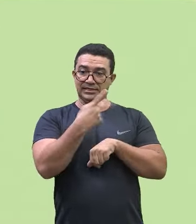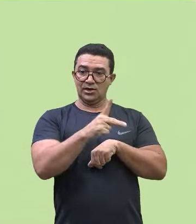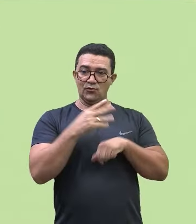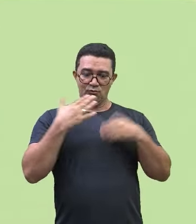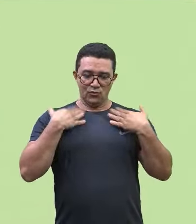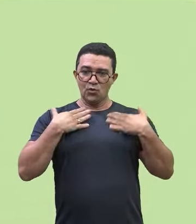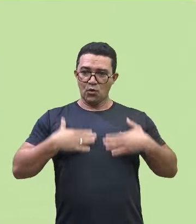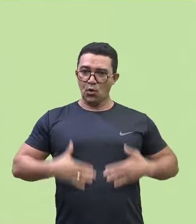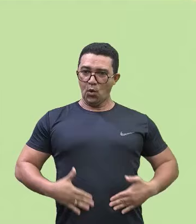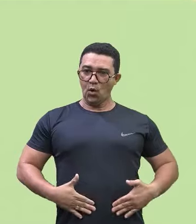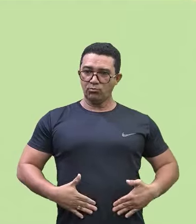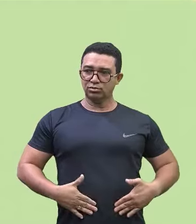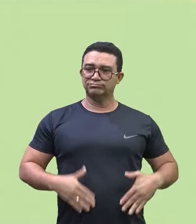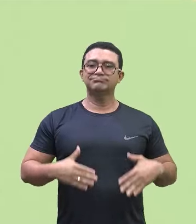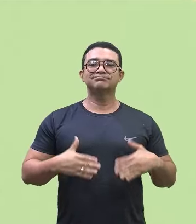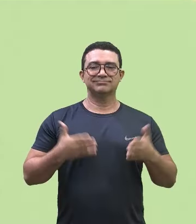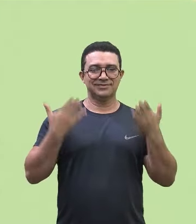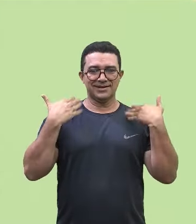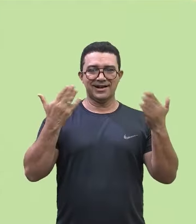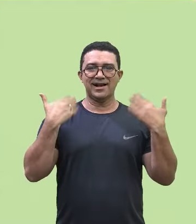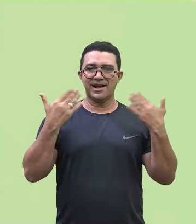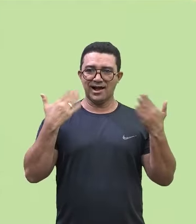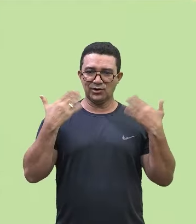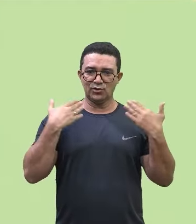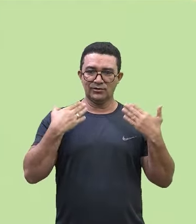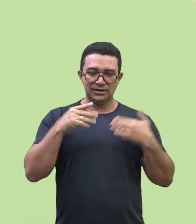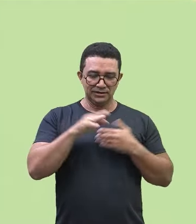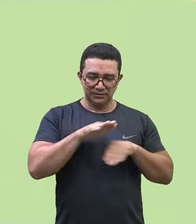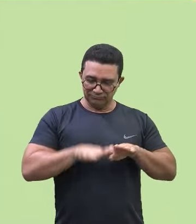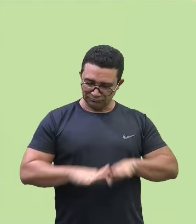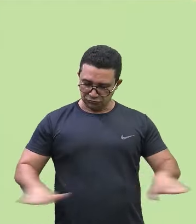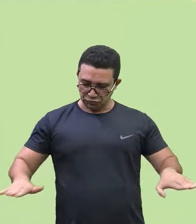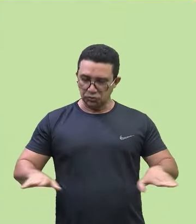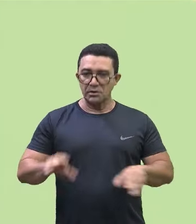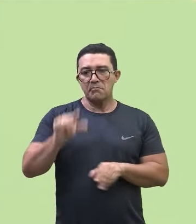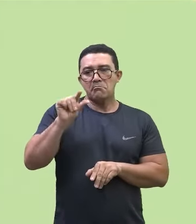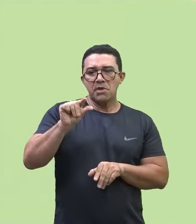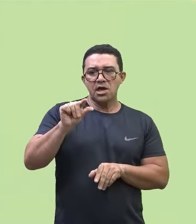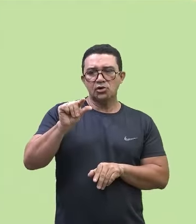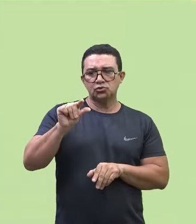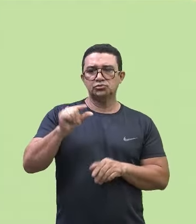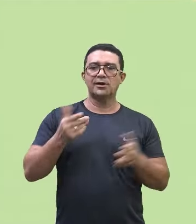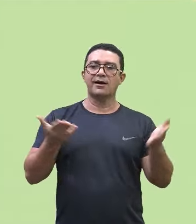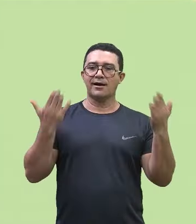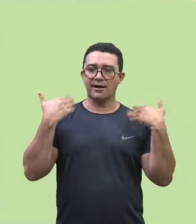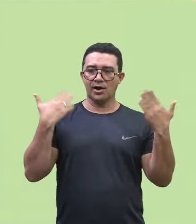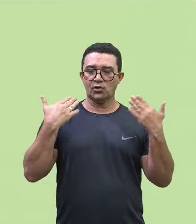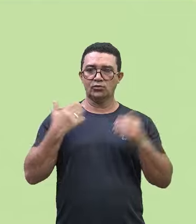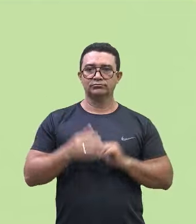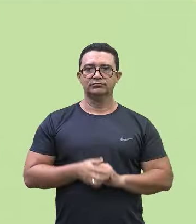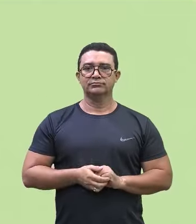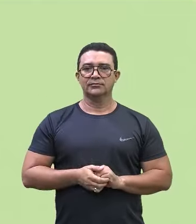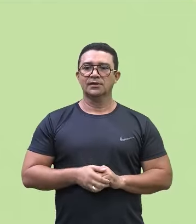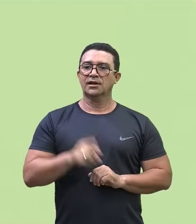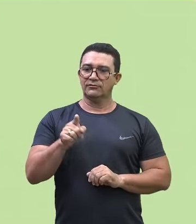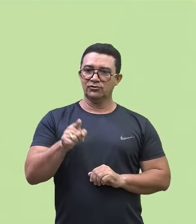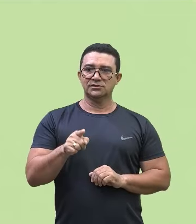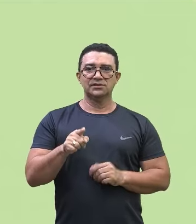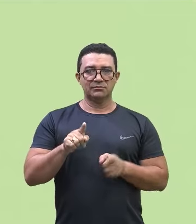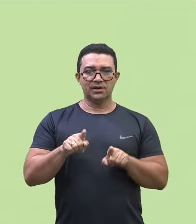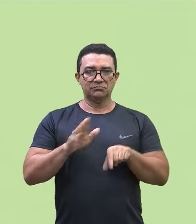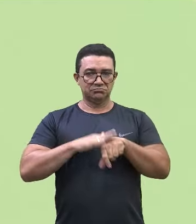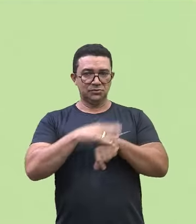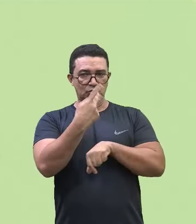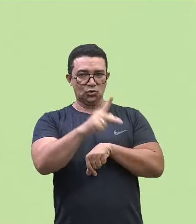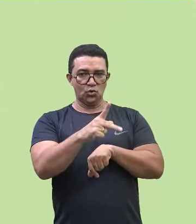entrar em contato com o ambiente com menos calor. E aí você acaba esfriando a sua temperatura.